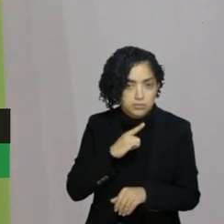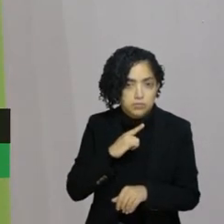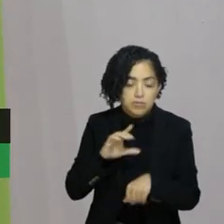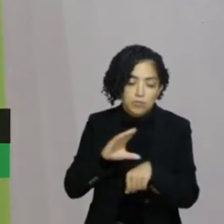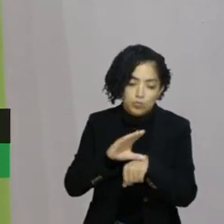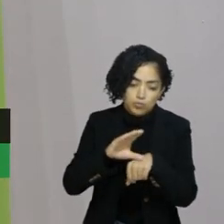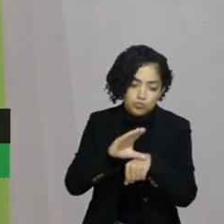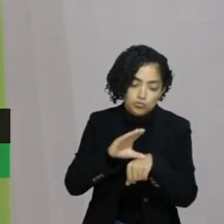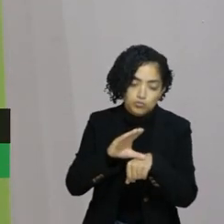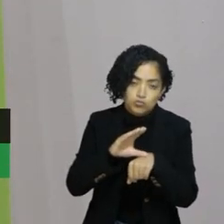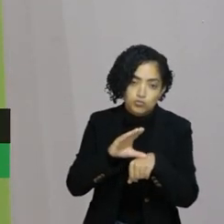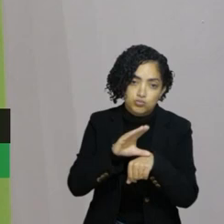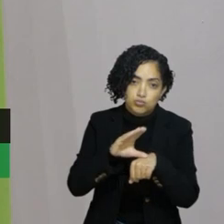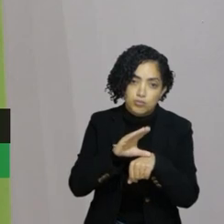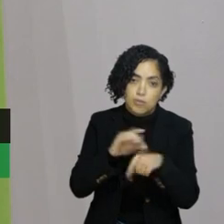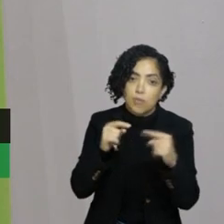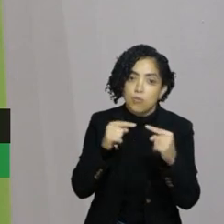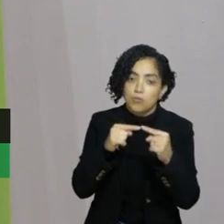constitucional.